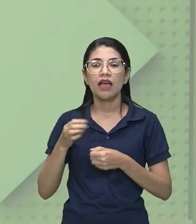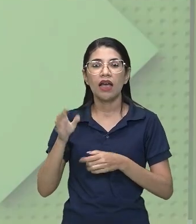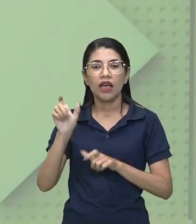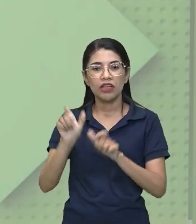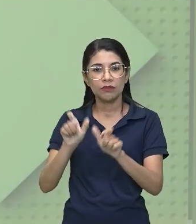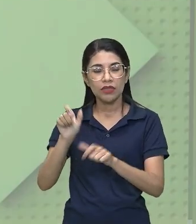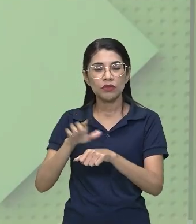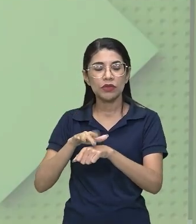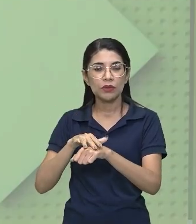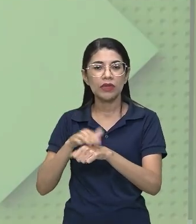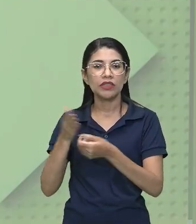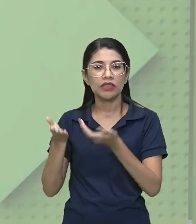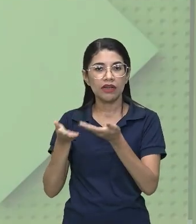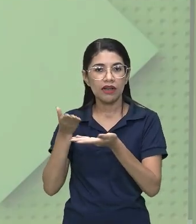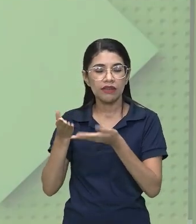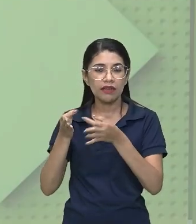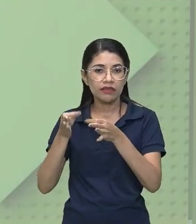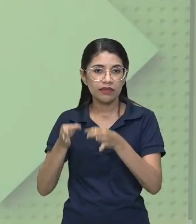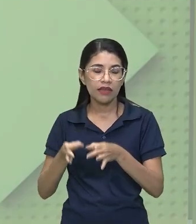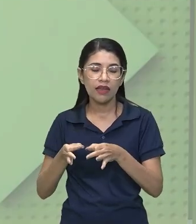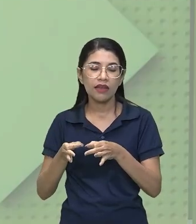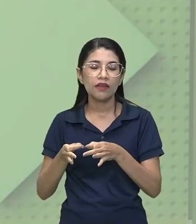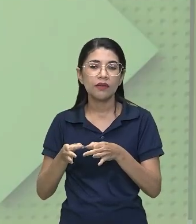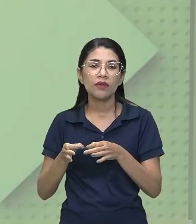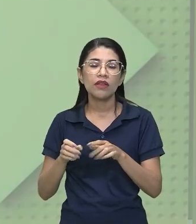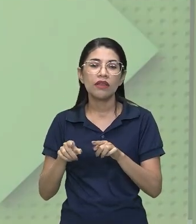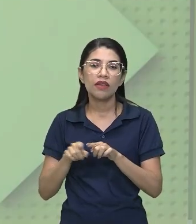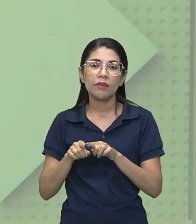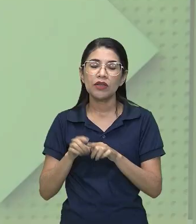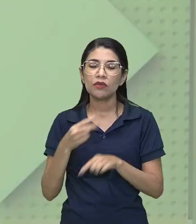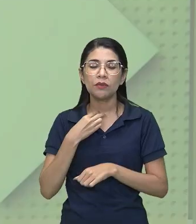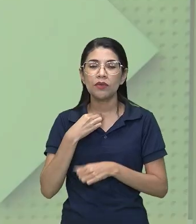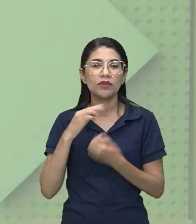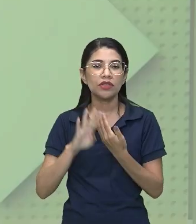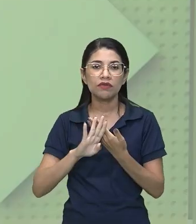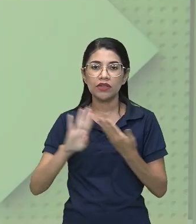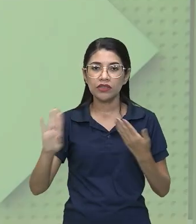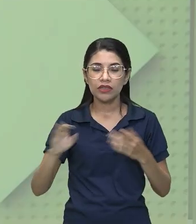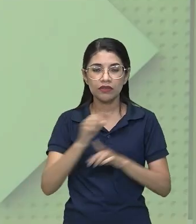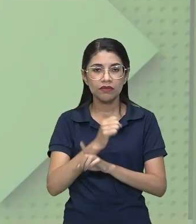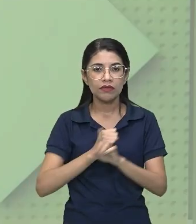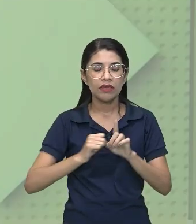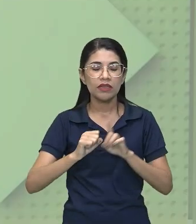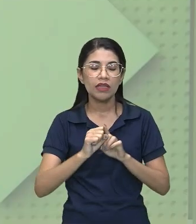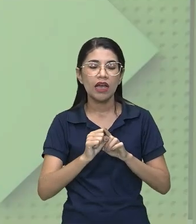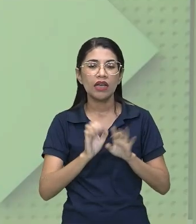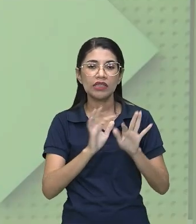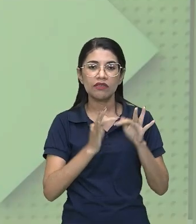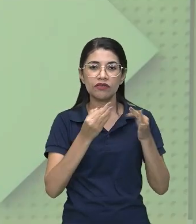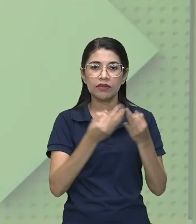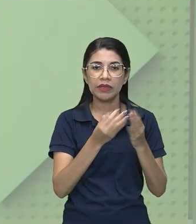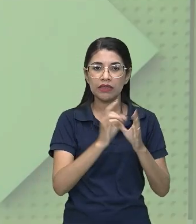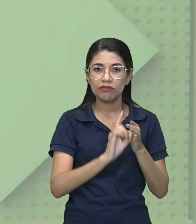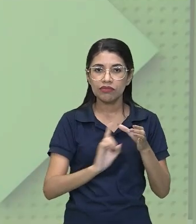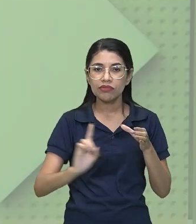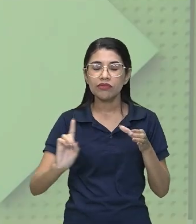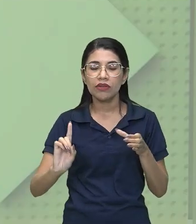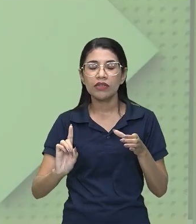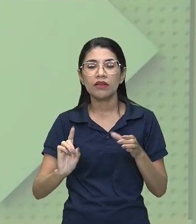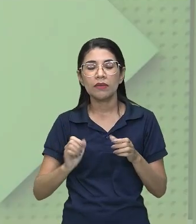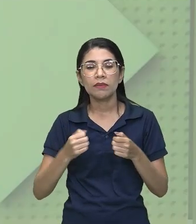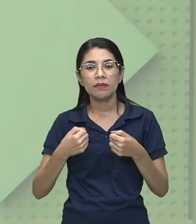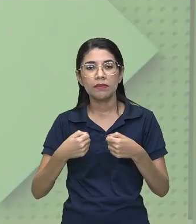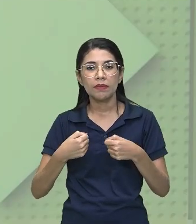dessa forma, afastando-os da sociedade, separando de seus parentes, né, com